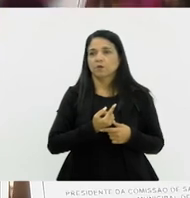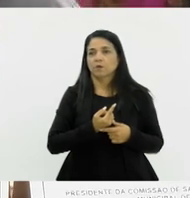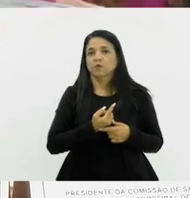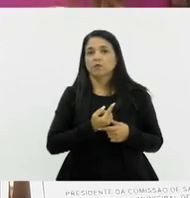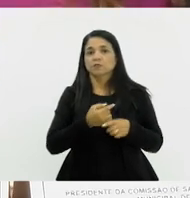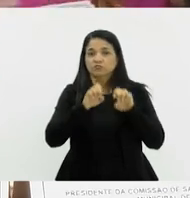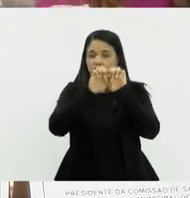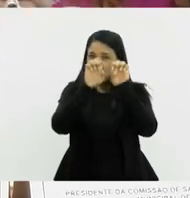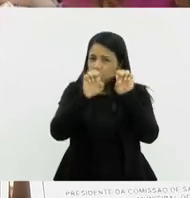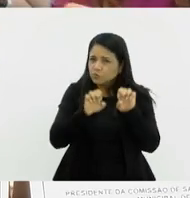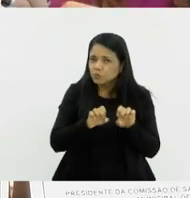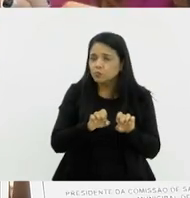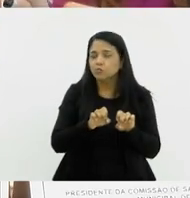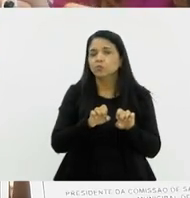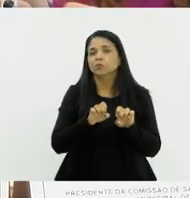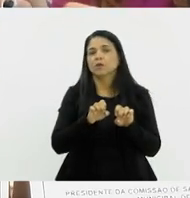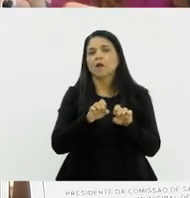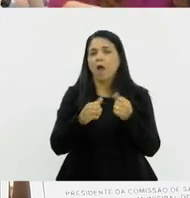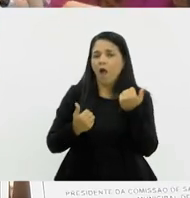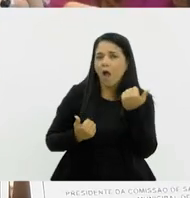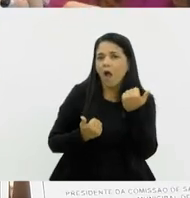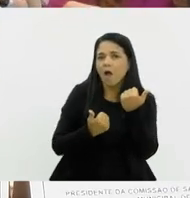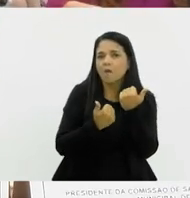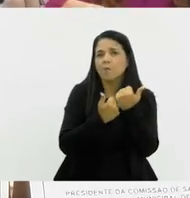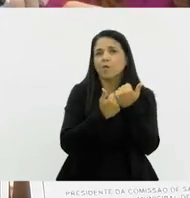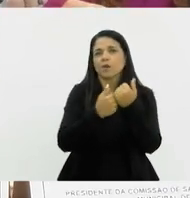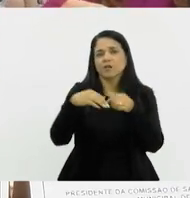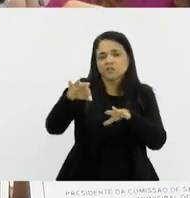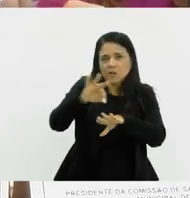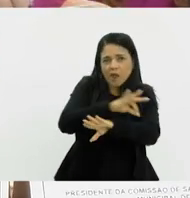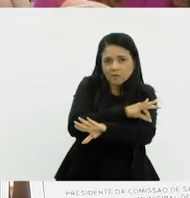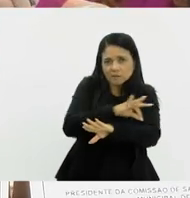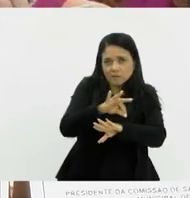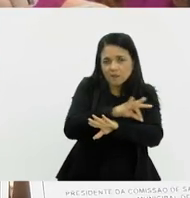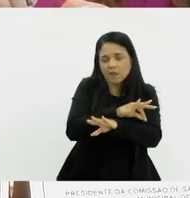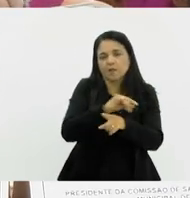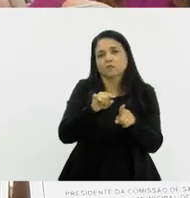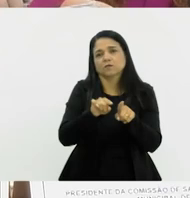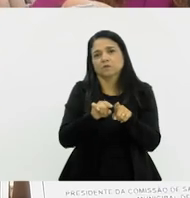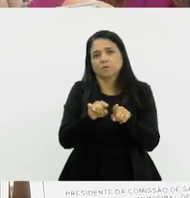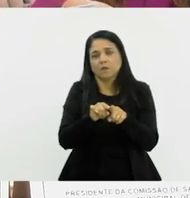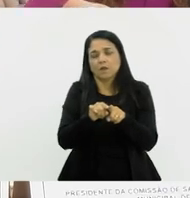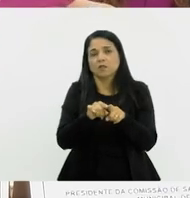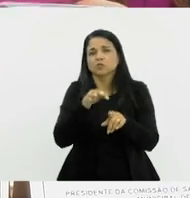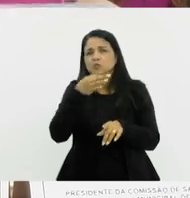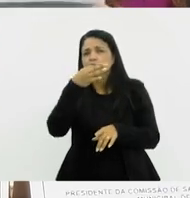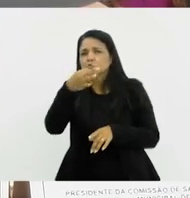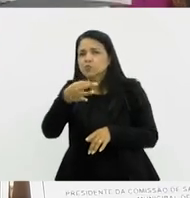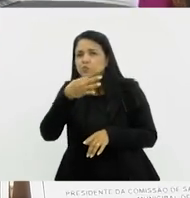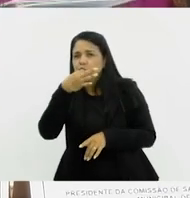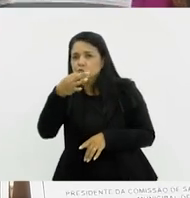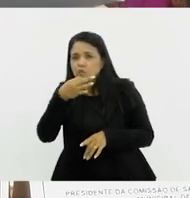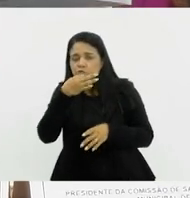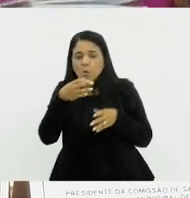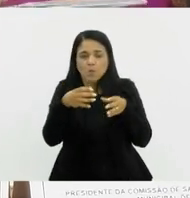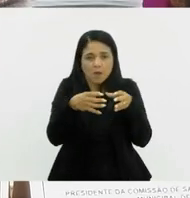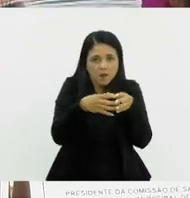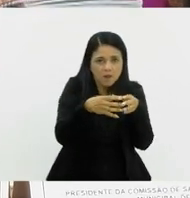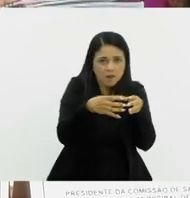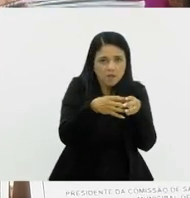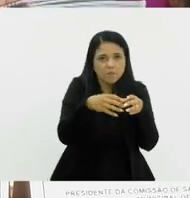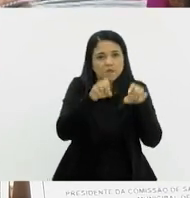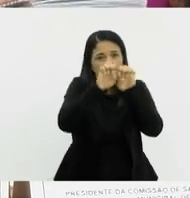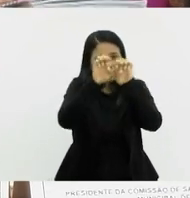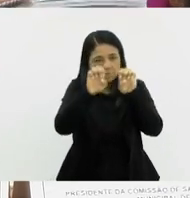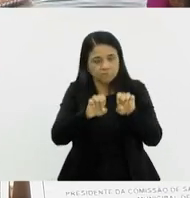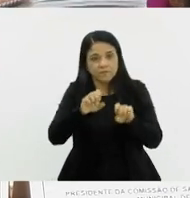de infraestrutura, com, apoio de, arquiteto, apresentando sugestões para que a equipe de, infraestrutura também